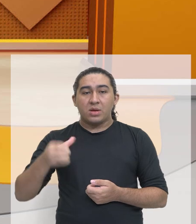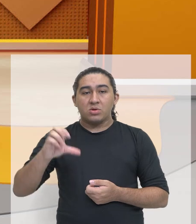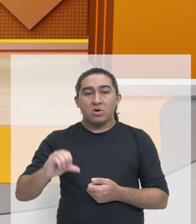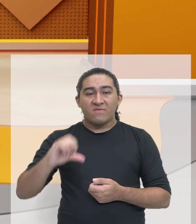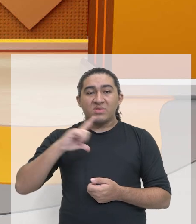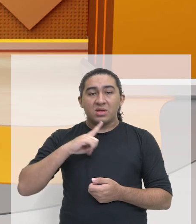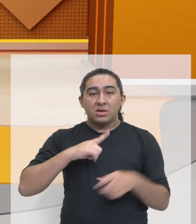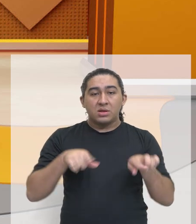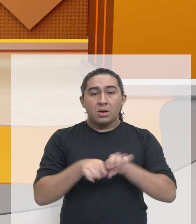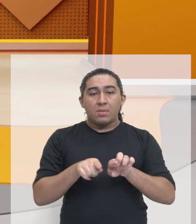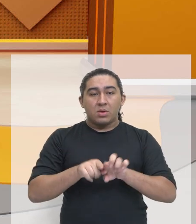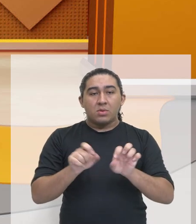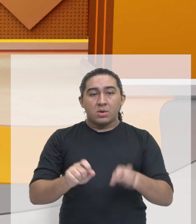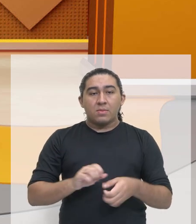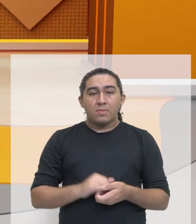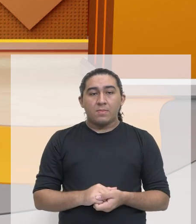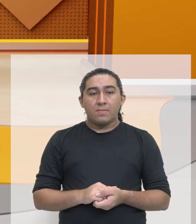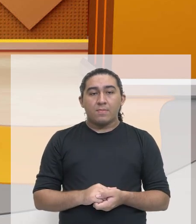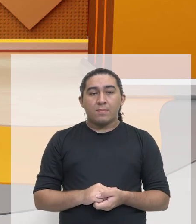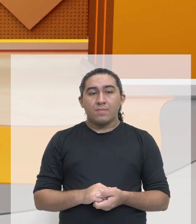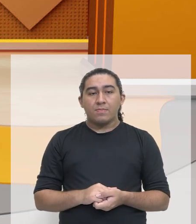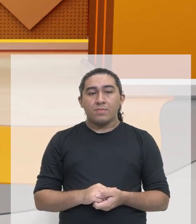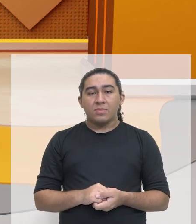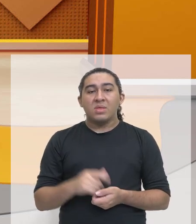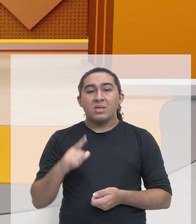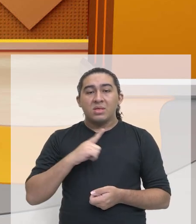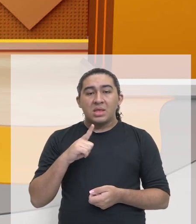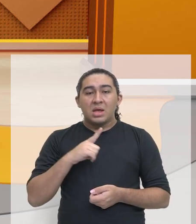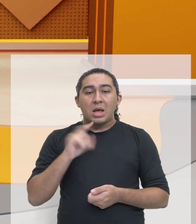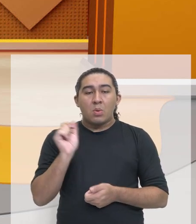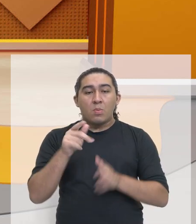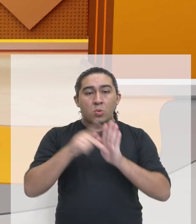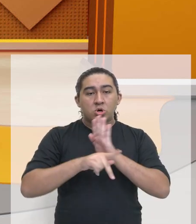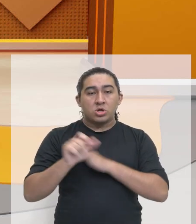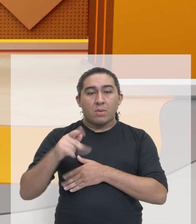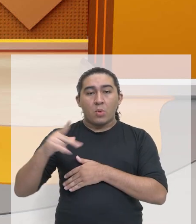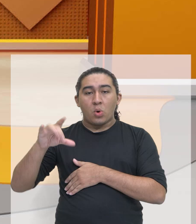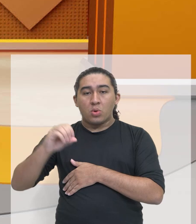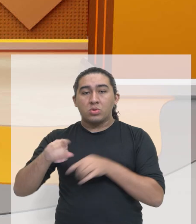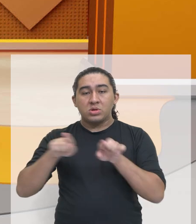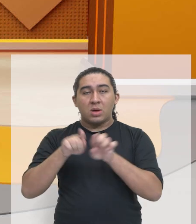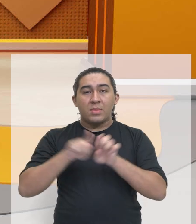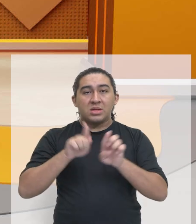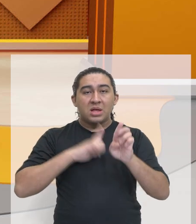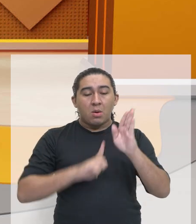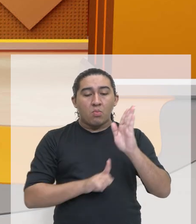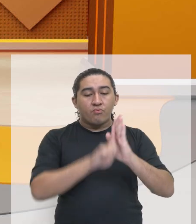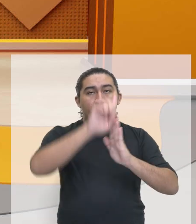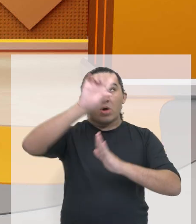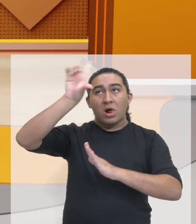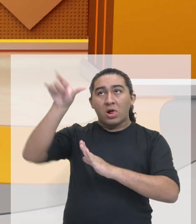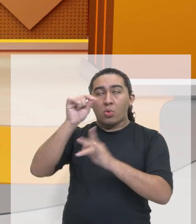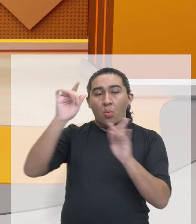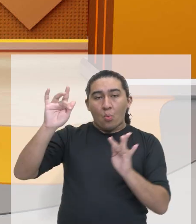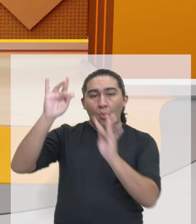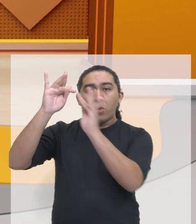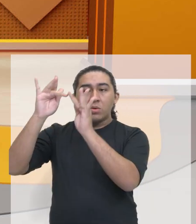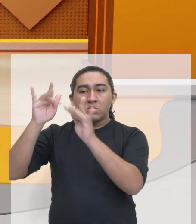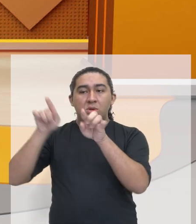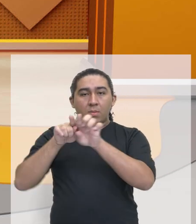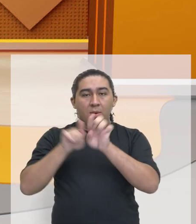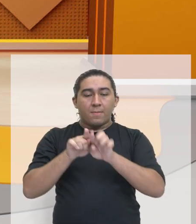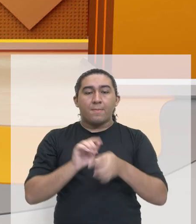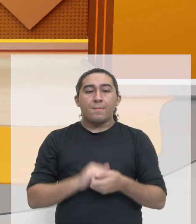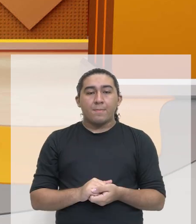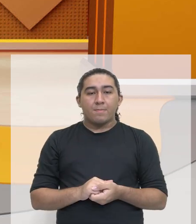1969, nós temos o programa Apollo e o pouso na Lua, astronautas como Neil Armstrong e Buzz